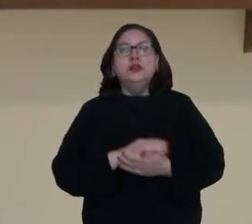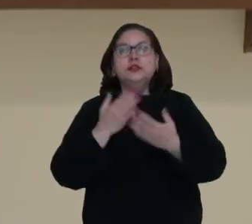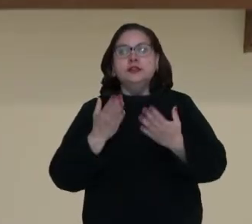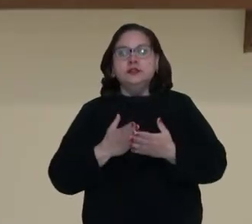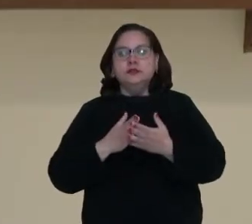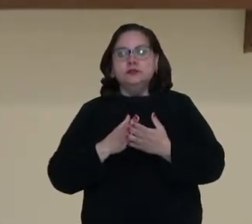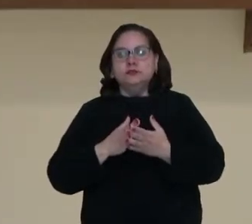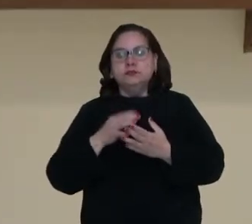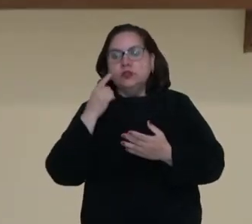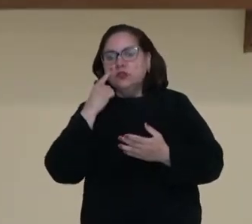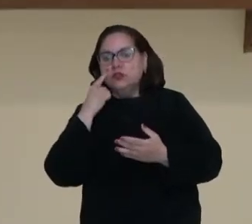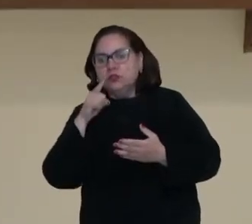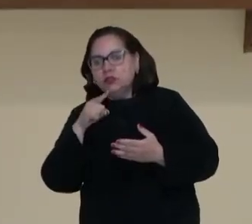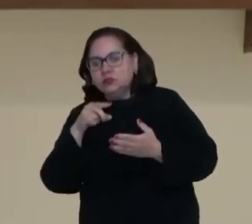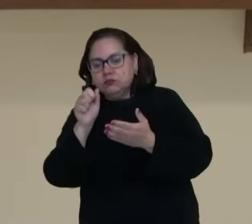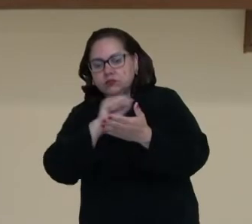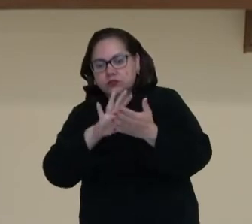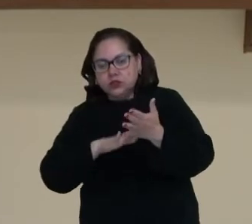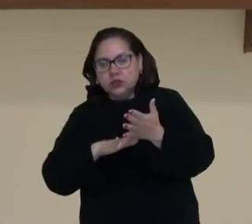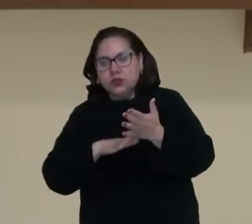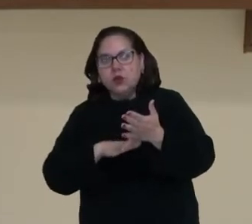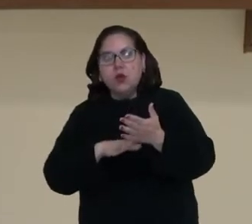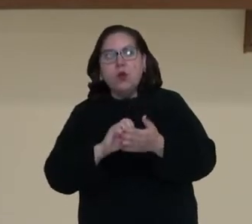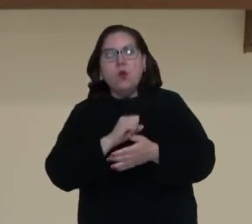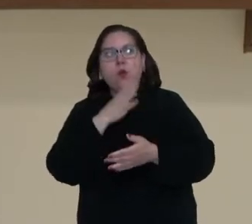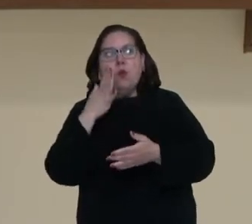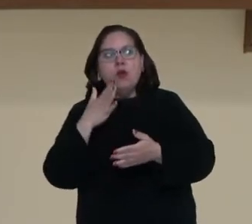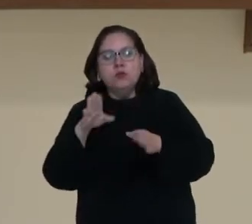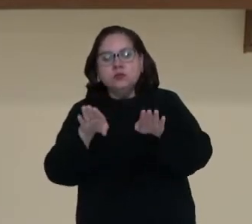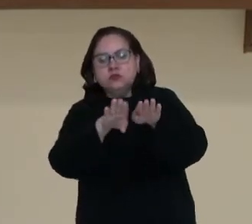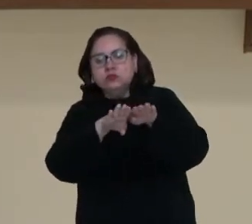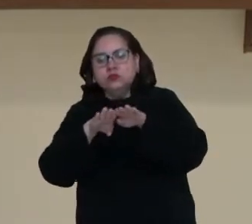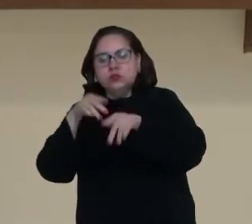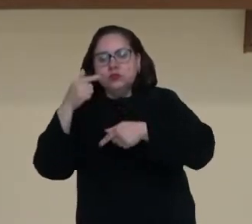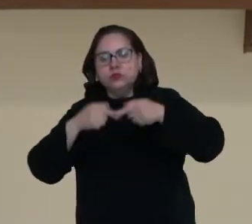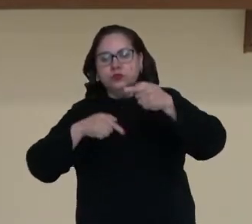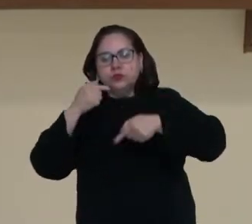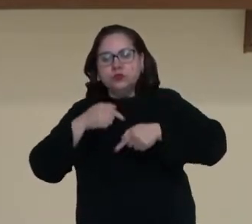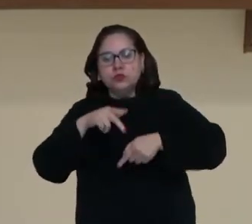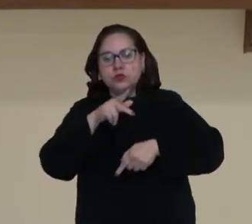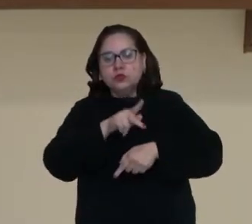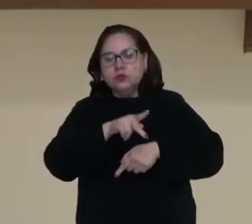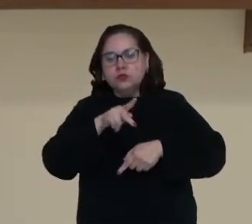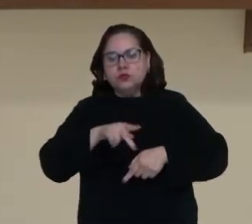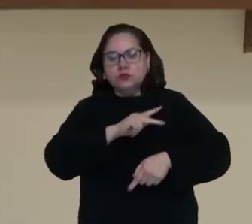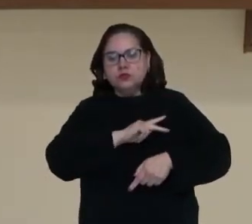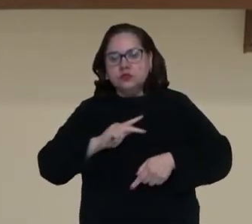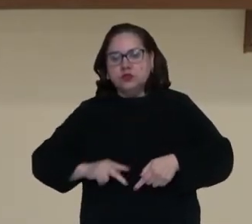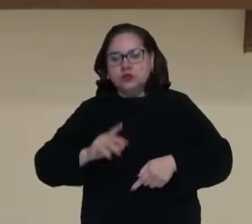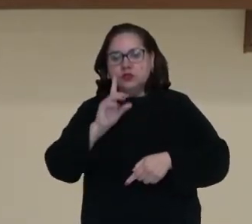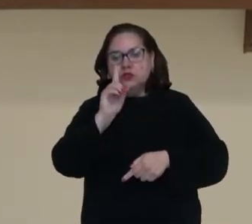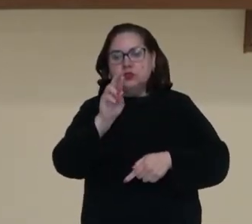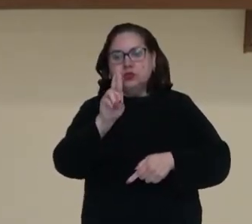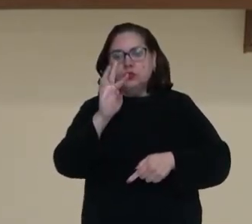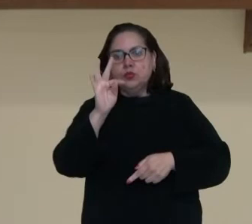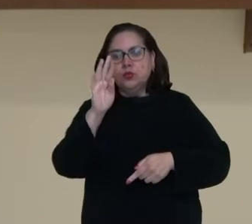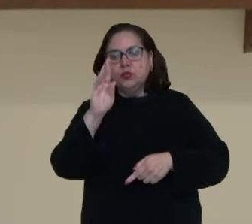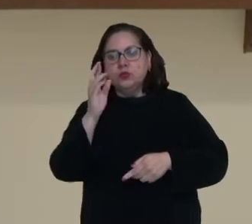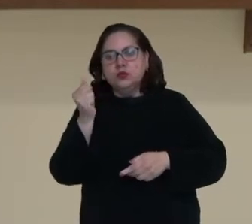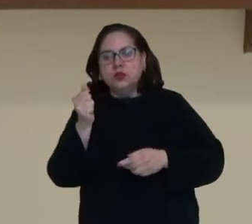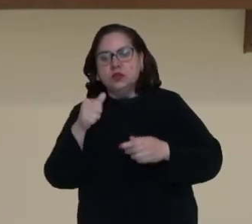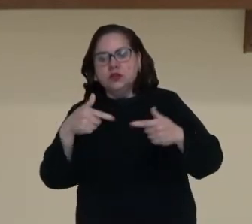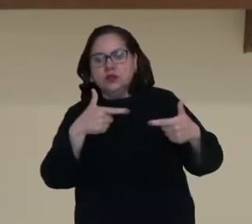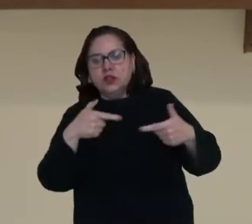Então, pessoal, vamos dar uma olhada nessa atividade? Qual o alinhamento político que o presidente Dutra manteve em meio à